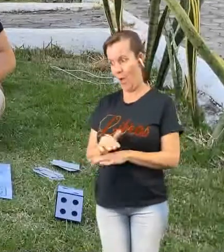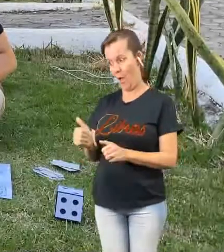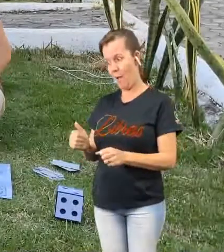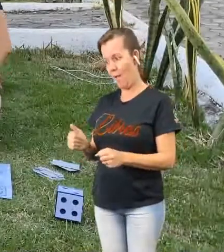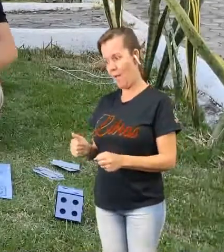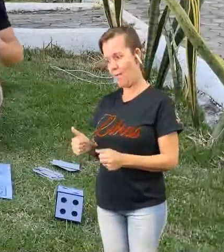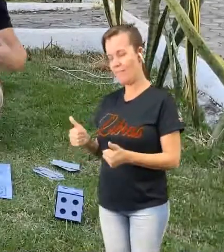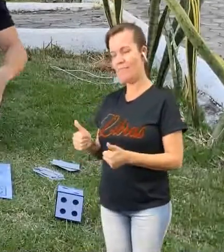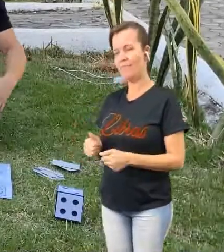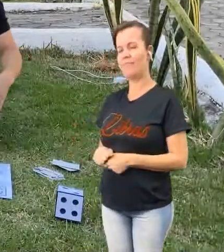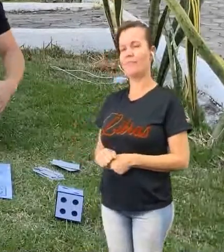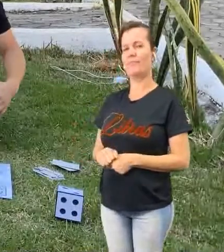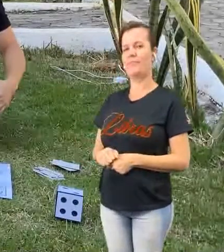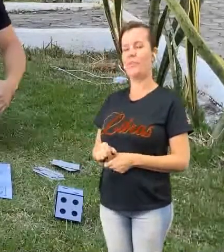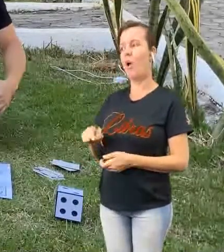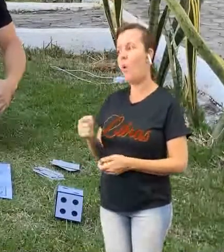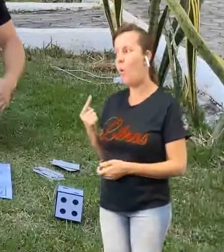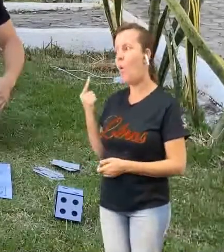Pronto? Vamos, só.